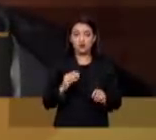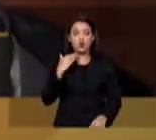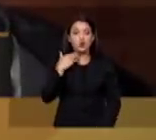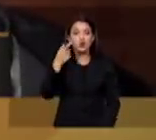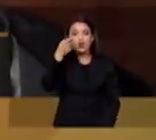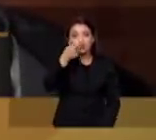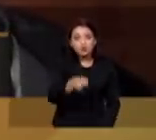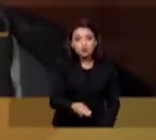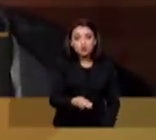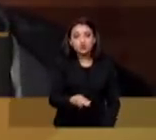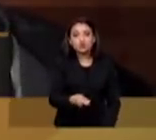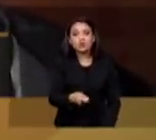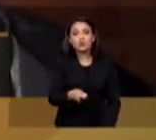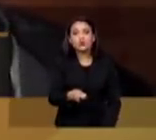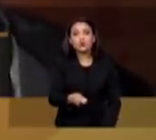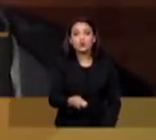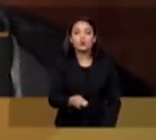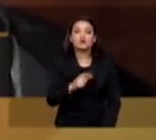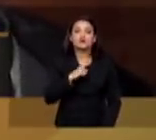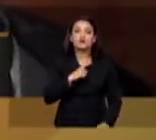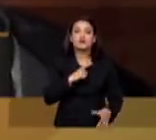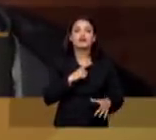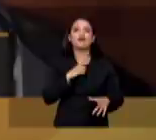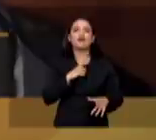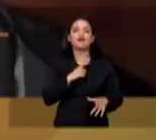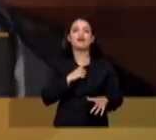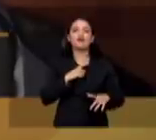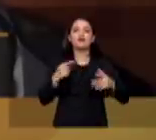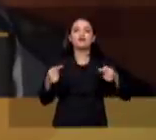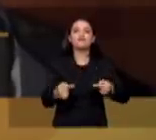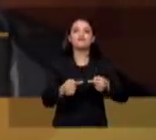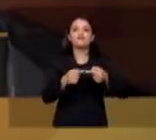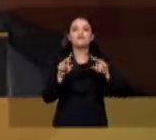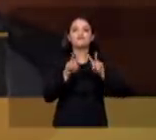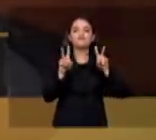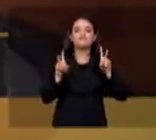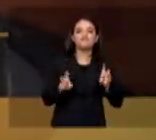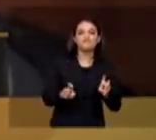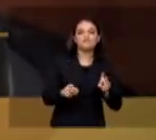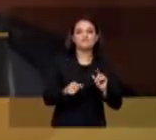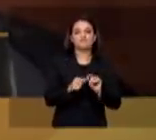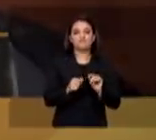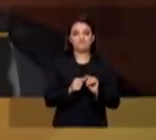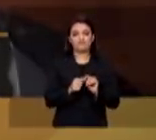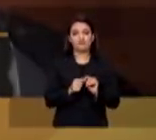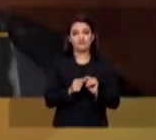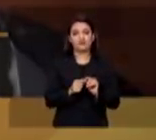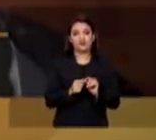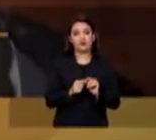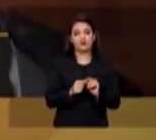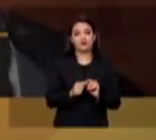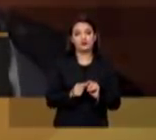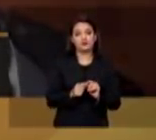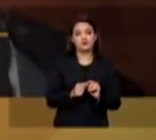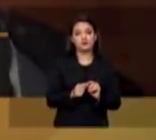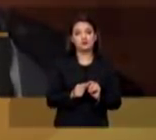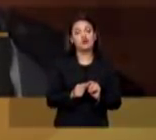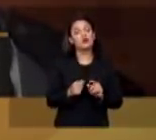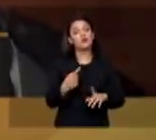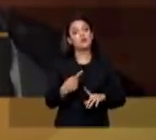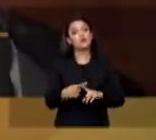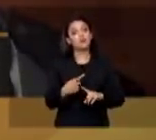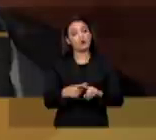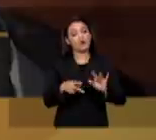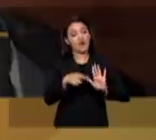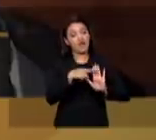natural que se tem por violado no caso concreto, seja pela não observância das normas que regem